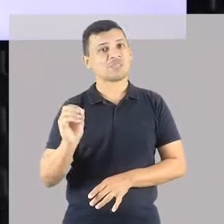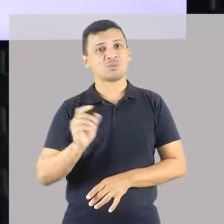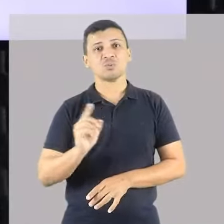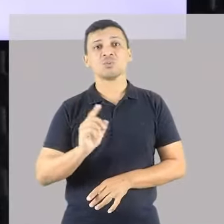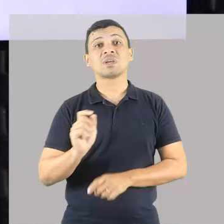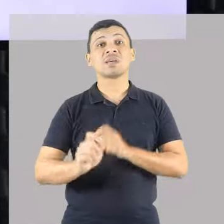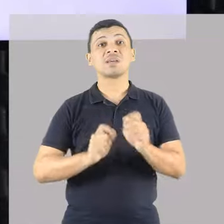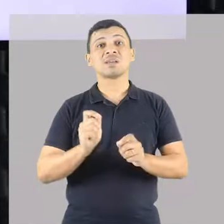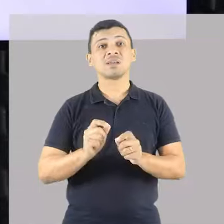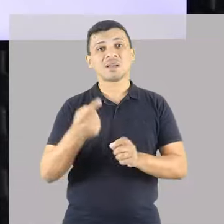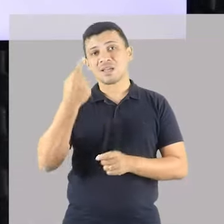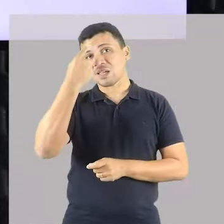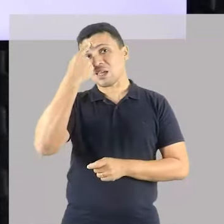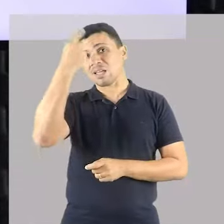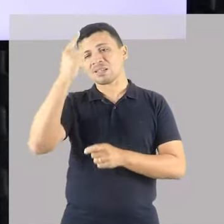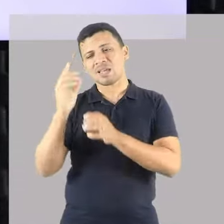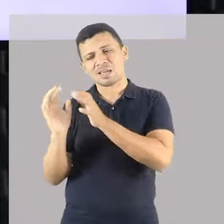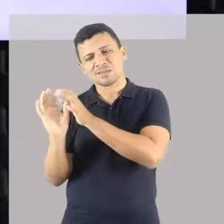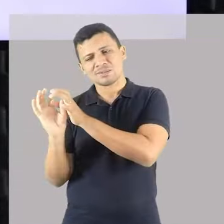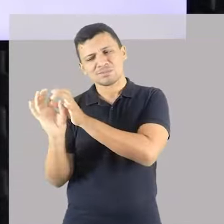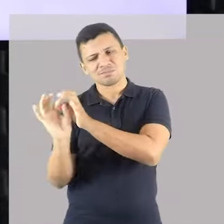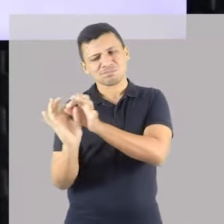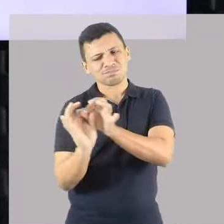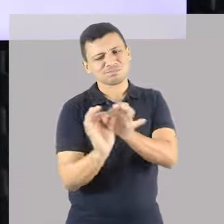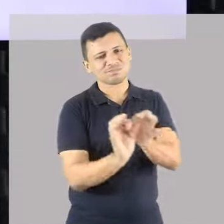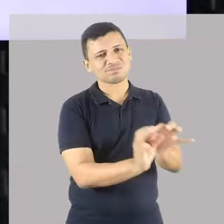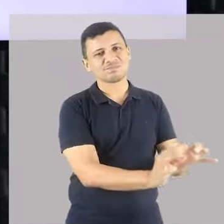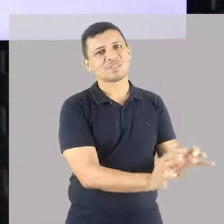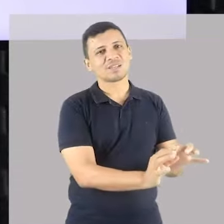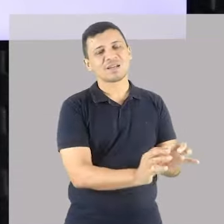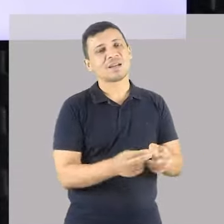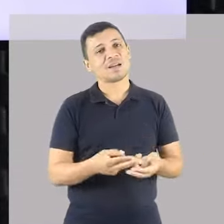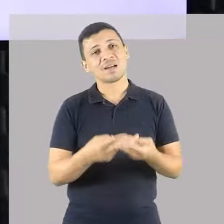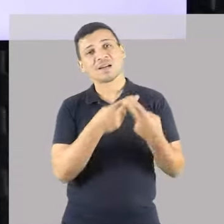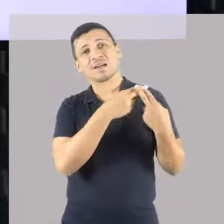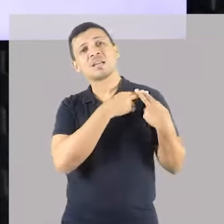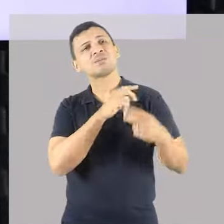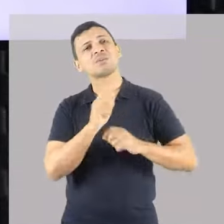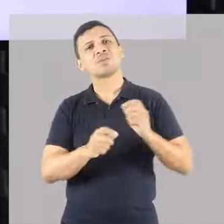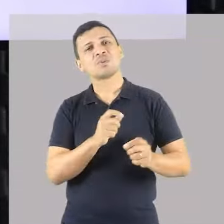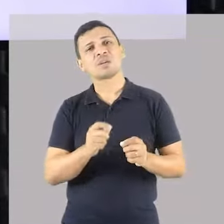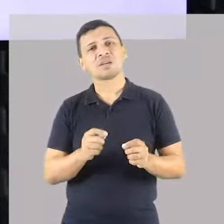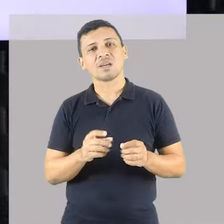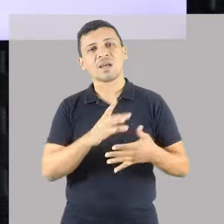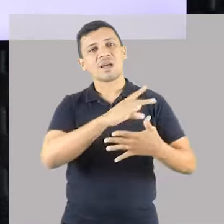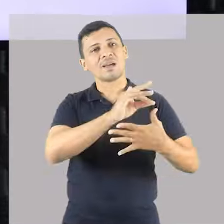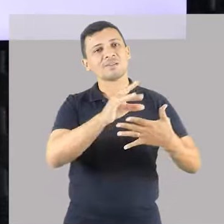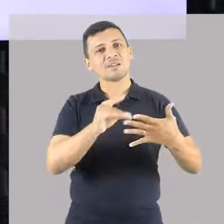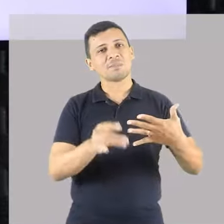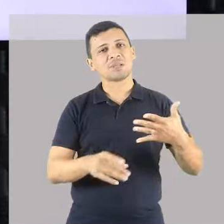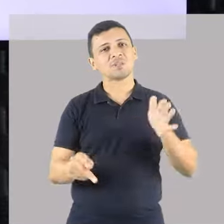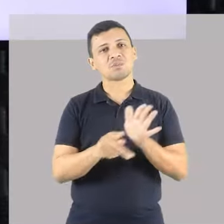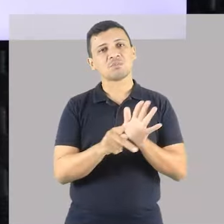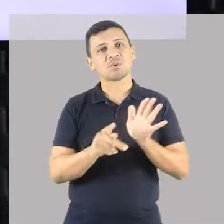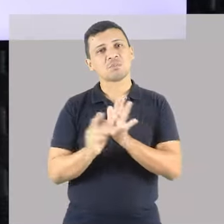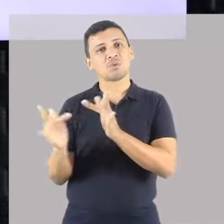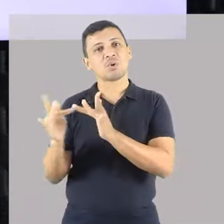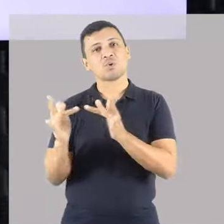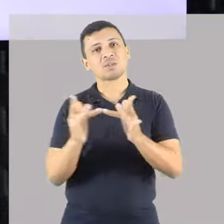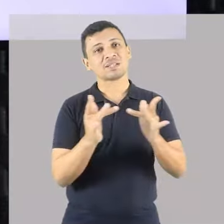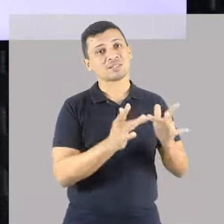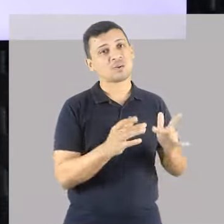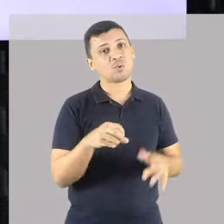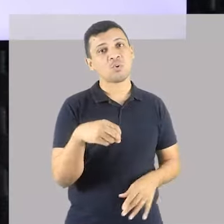e eu preciso entrelaçar essas ideias e quem é responsável por isso exatamente os elementos de conexão os elementos